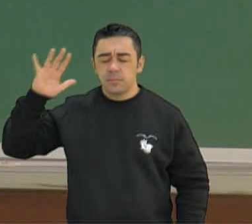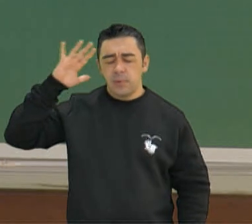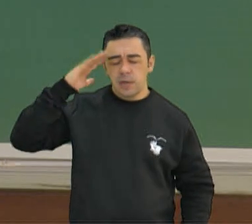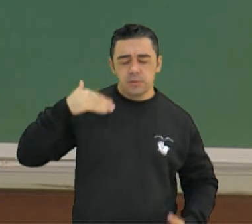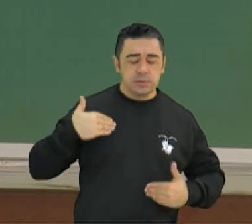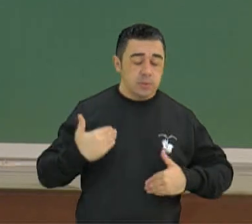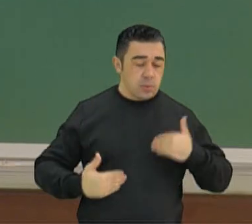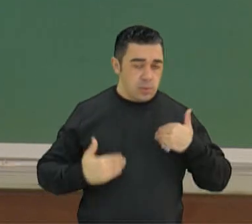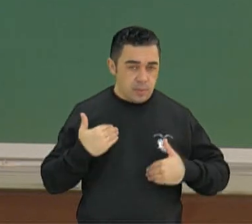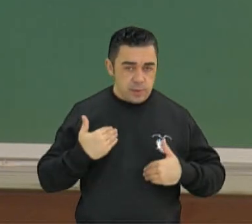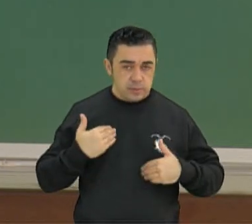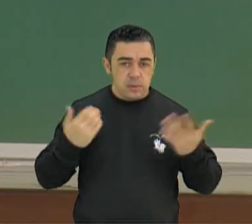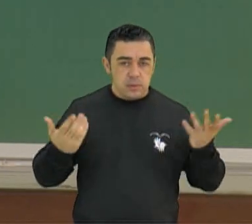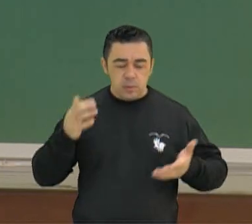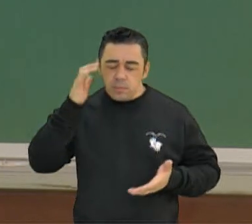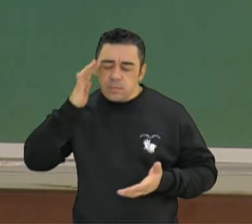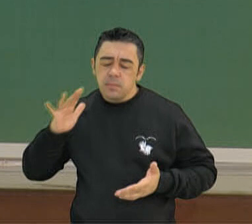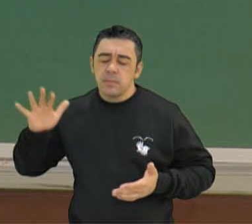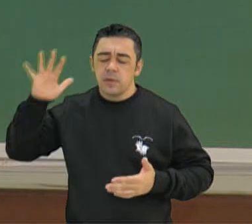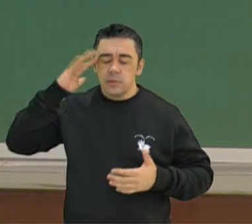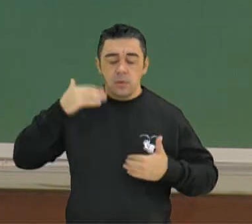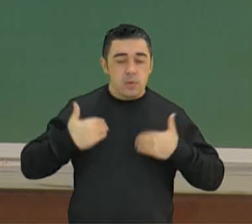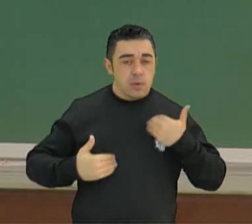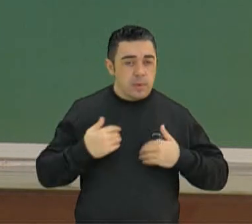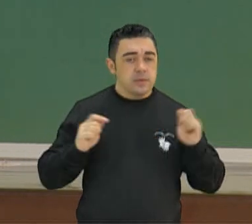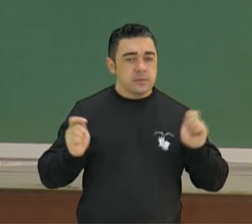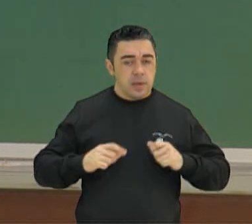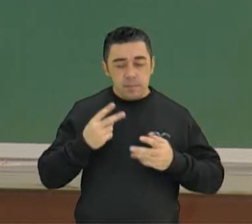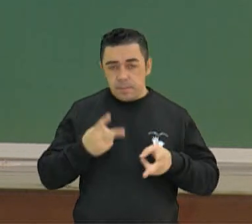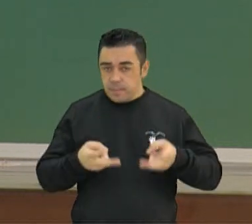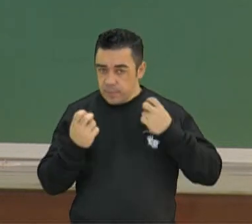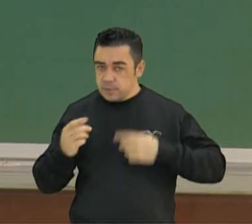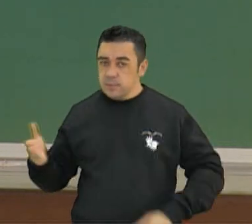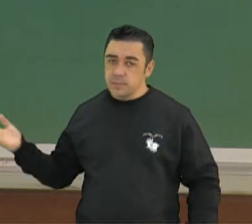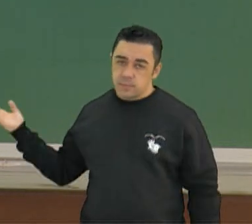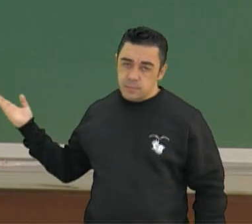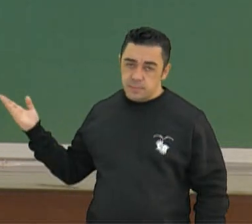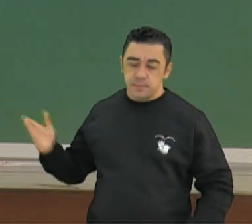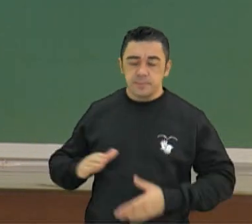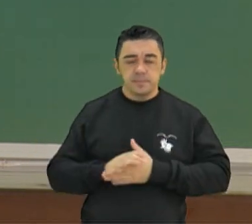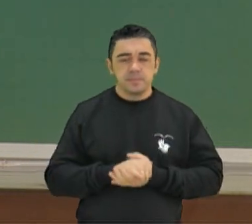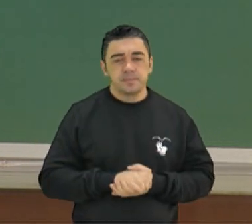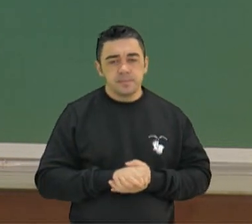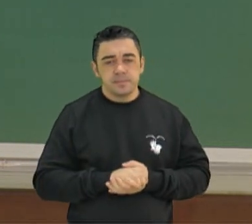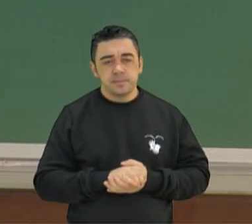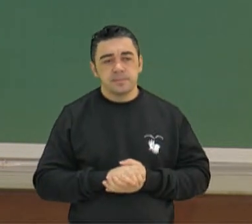a relação entre a imagem corporal e a atividade física pode ser observada aqui nessa citação.